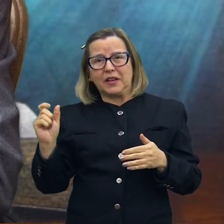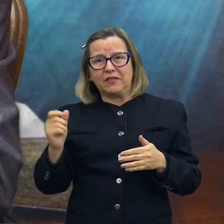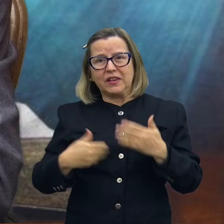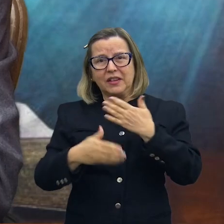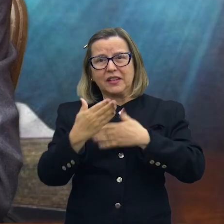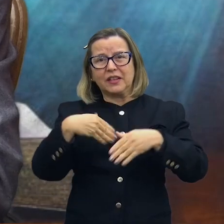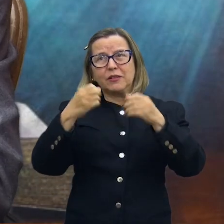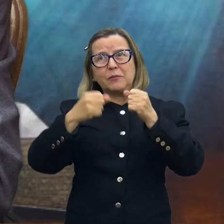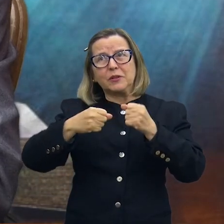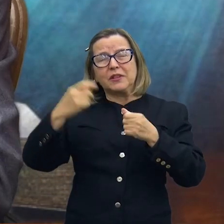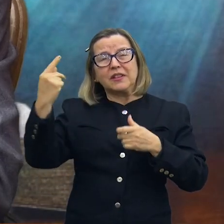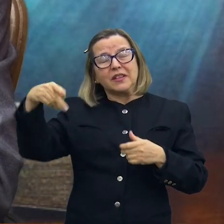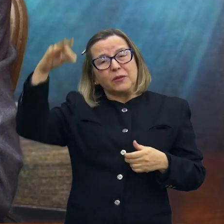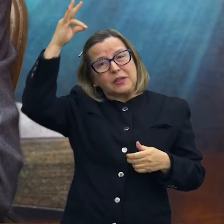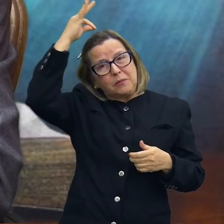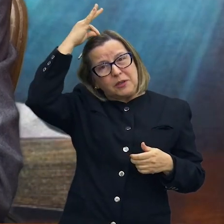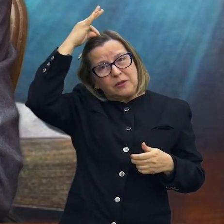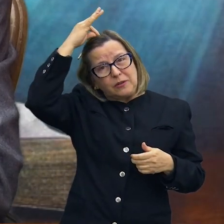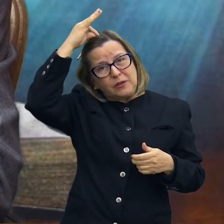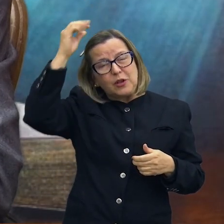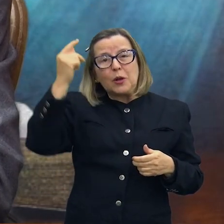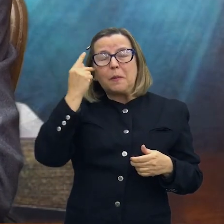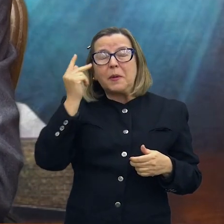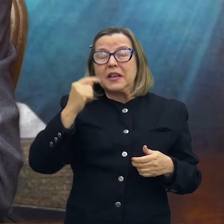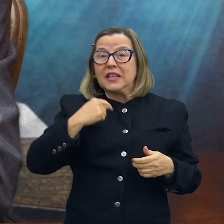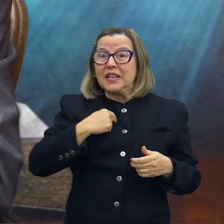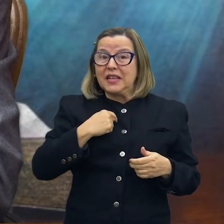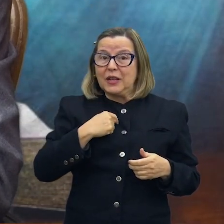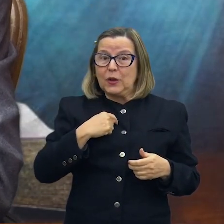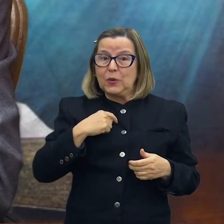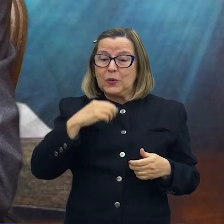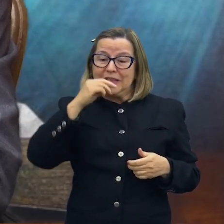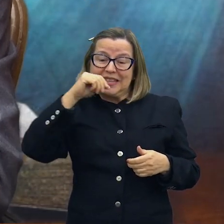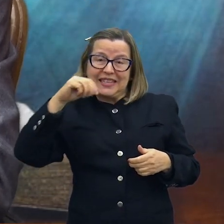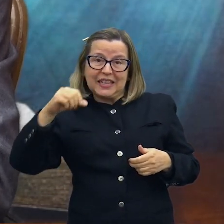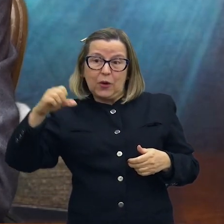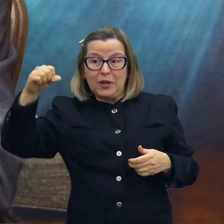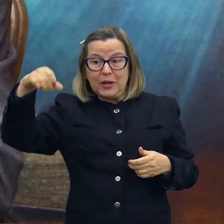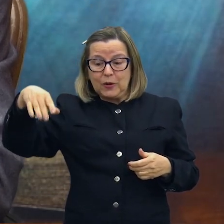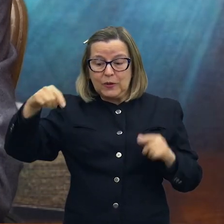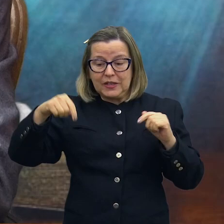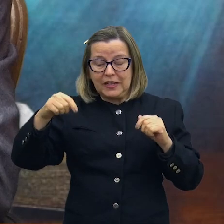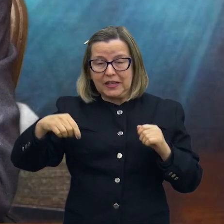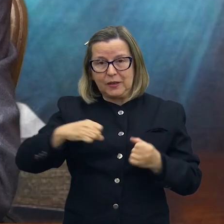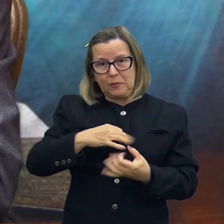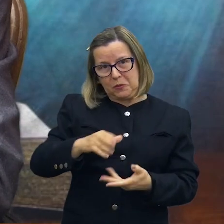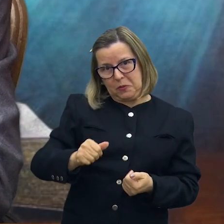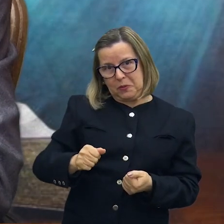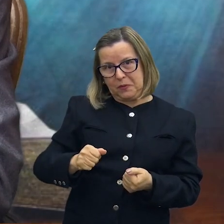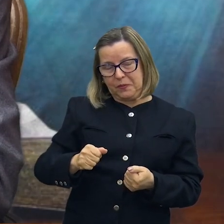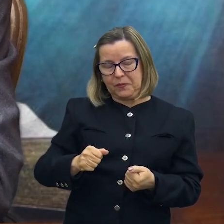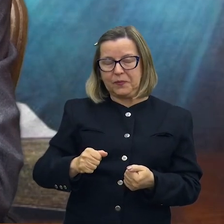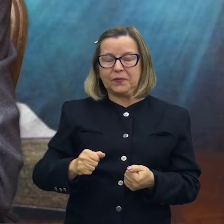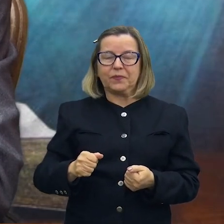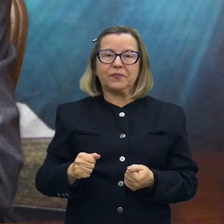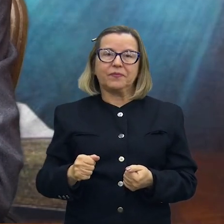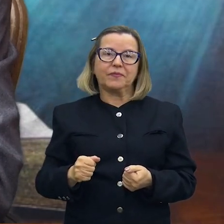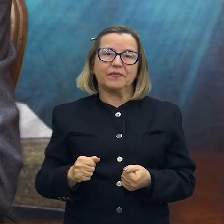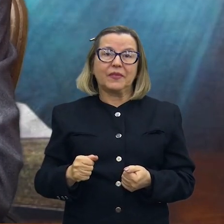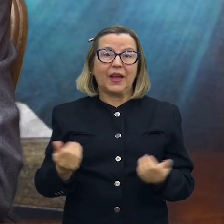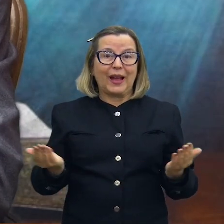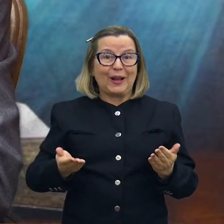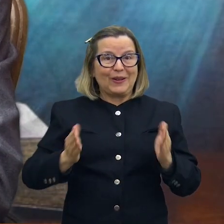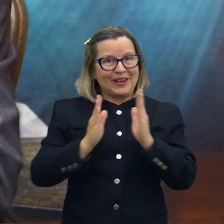Espírito para que eu possa ser luz e sal nessa terra. Amém. Convido você a fazer essa oração e colocar isso diante